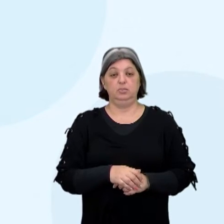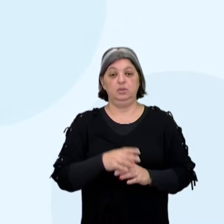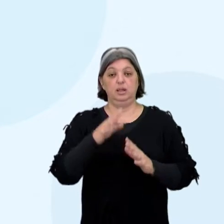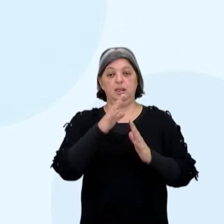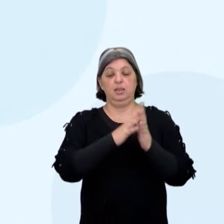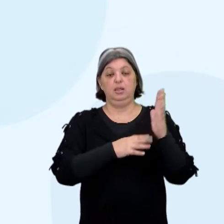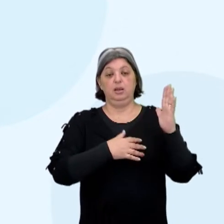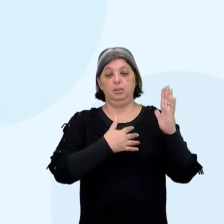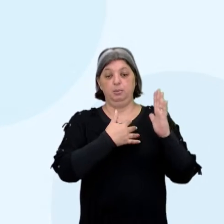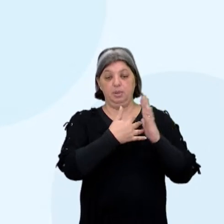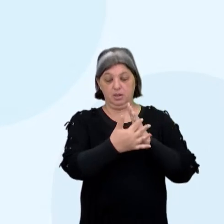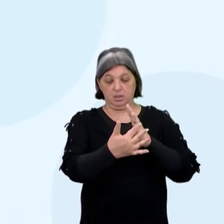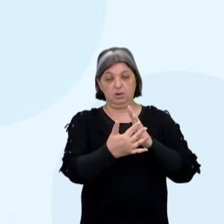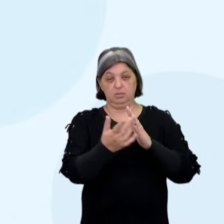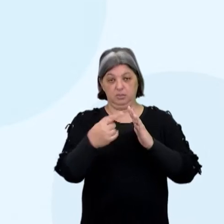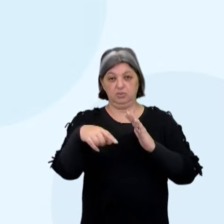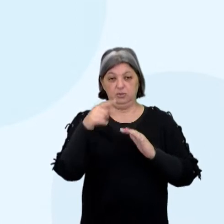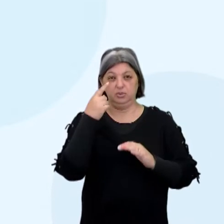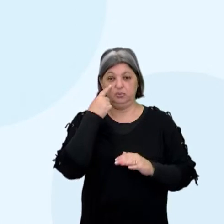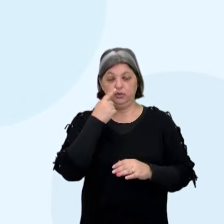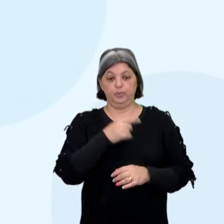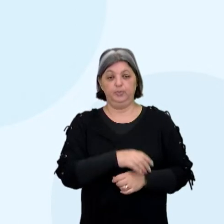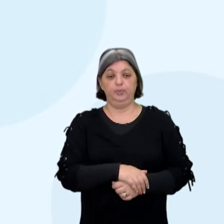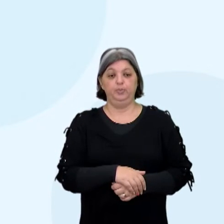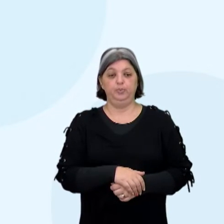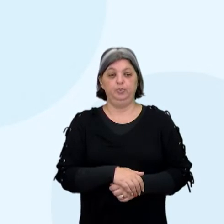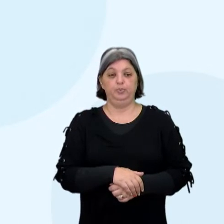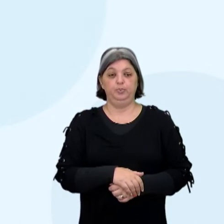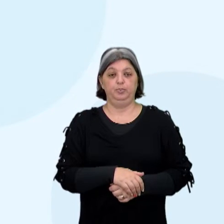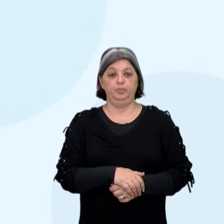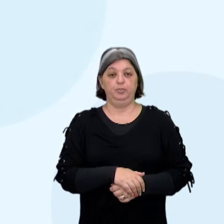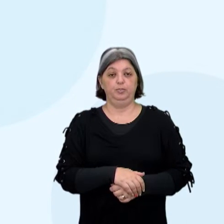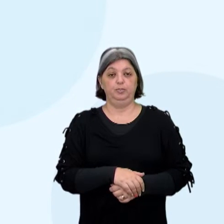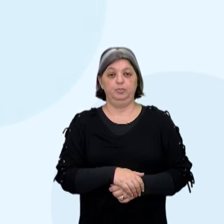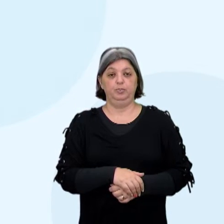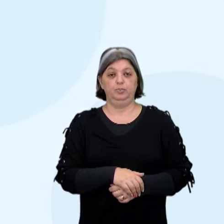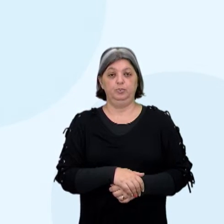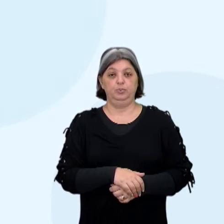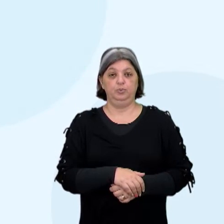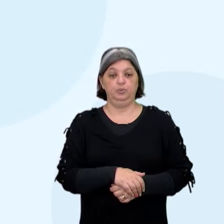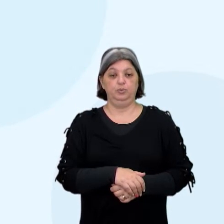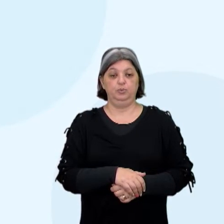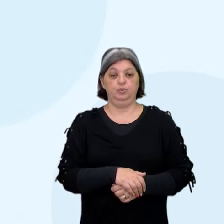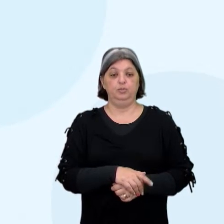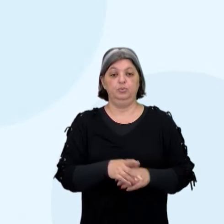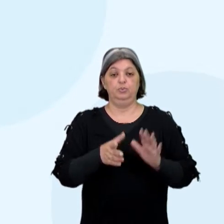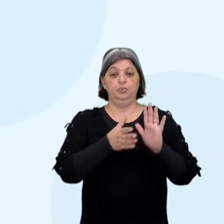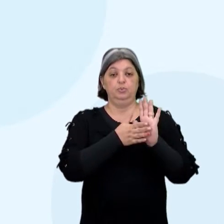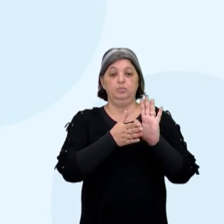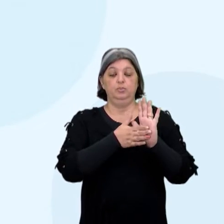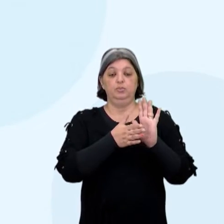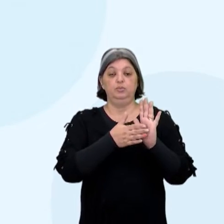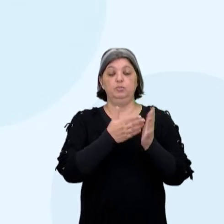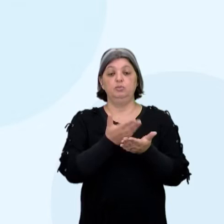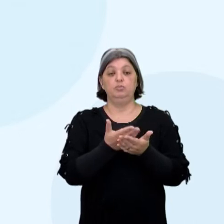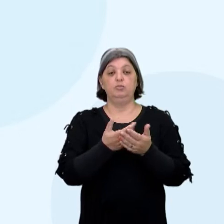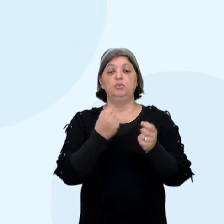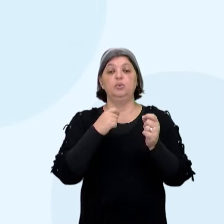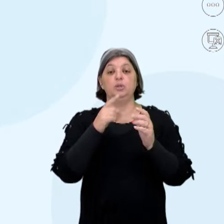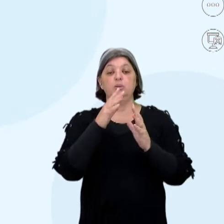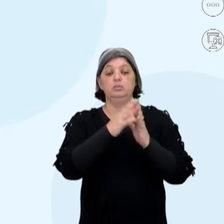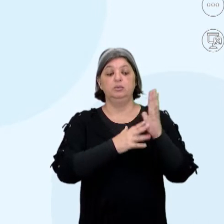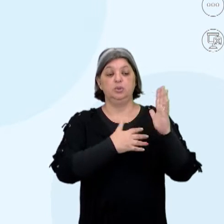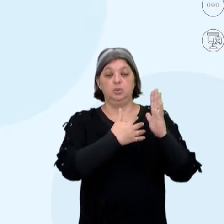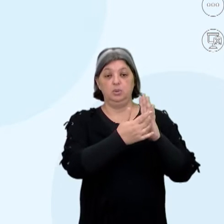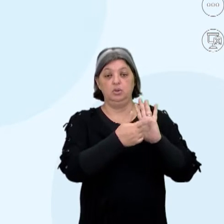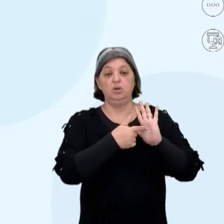tabela para vocês. Essa tabela, os autores aí da proposta da aula, eles chamaram de quadro auxiliar para